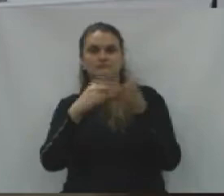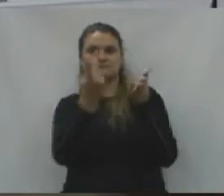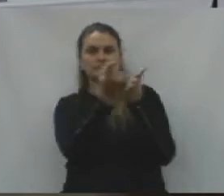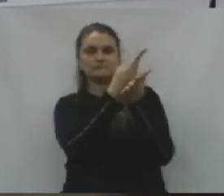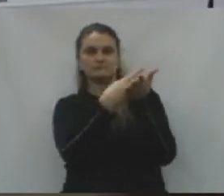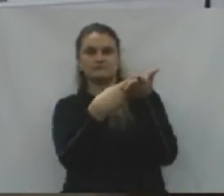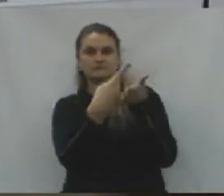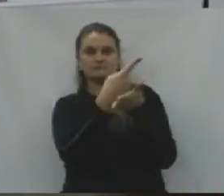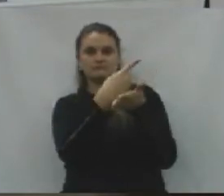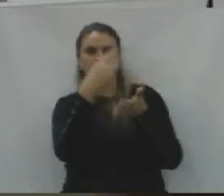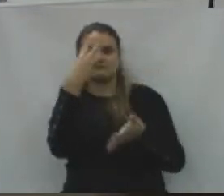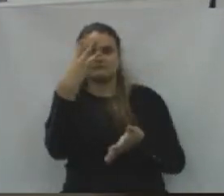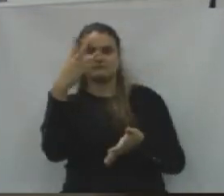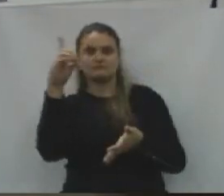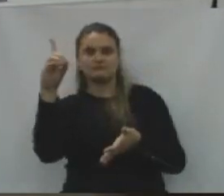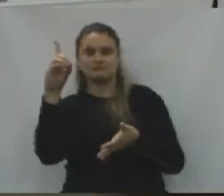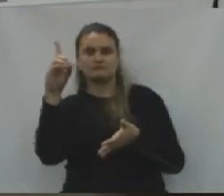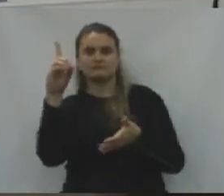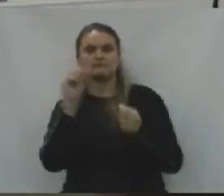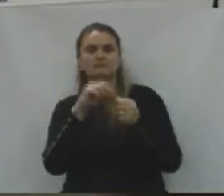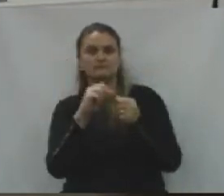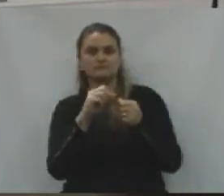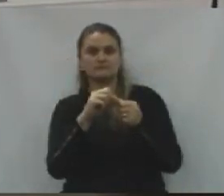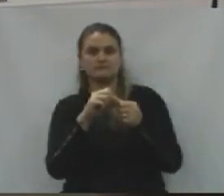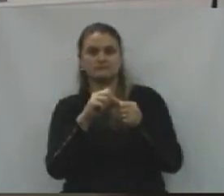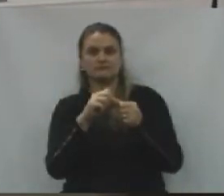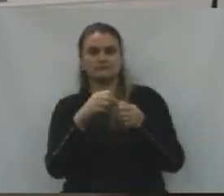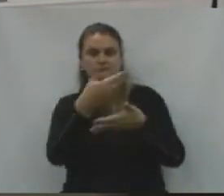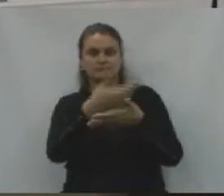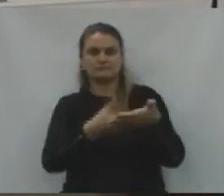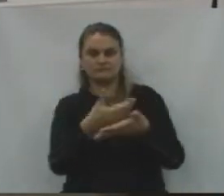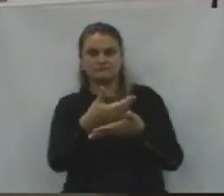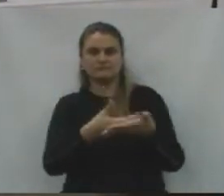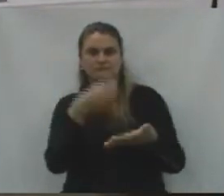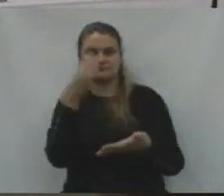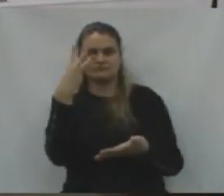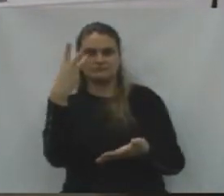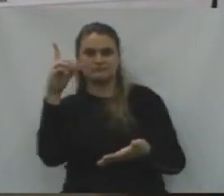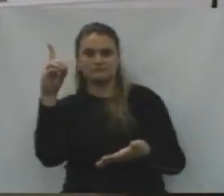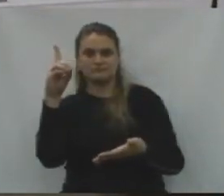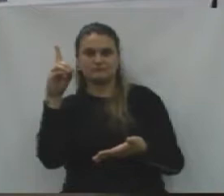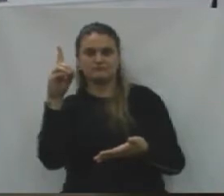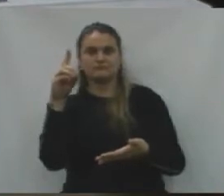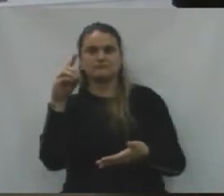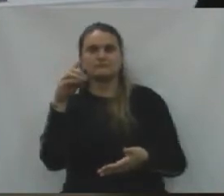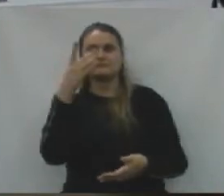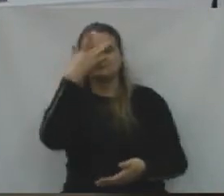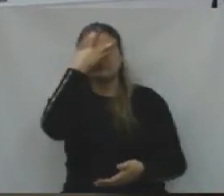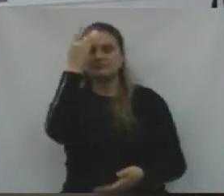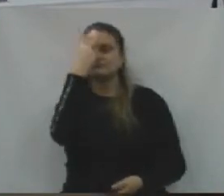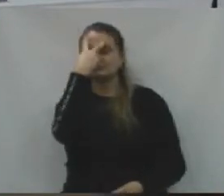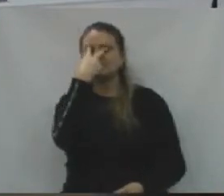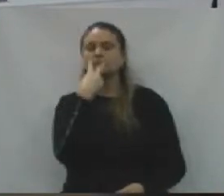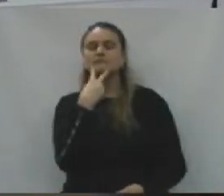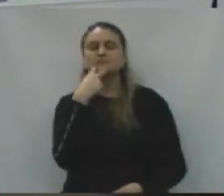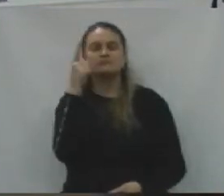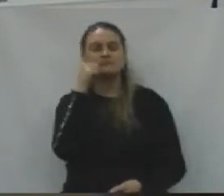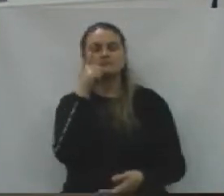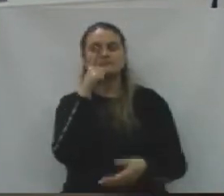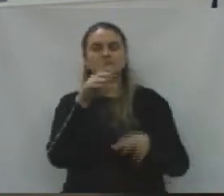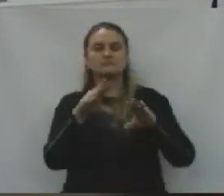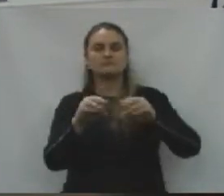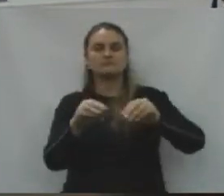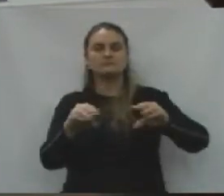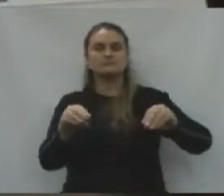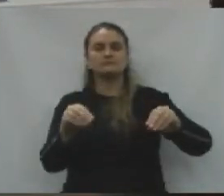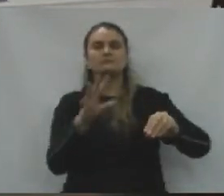em 3D por uma impressora 3D, adquirida na Uniuv, em que deficientes visuais conseguem, por